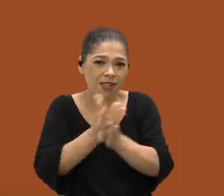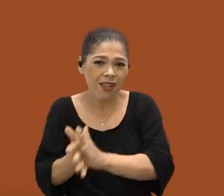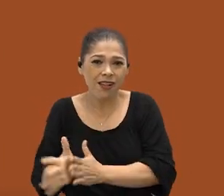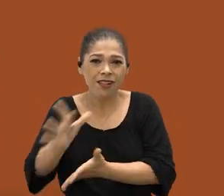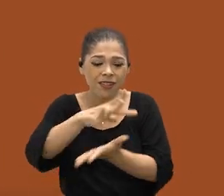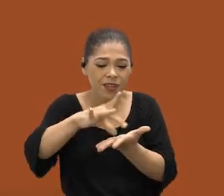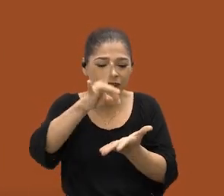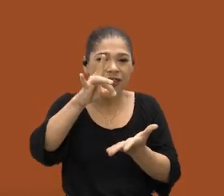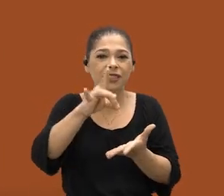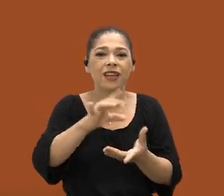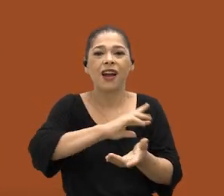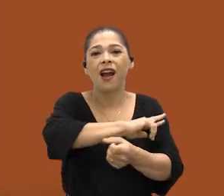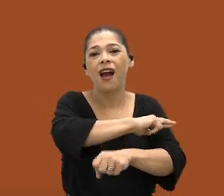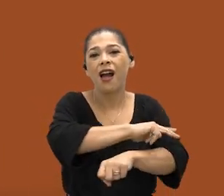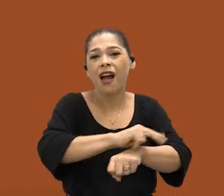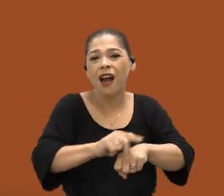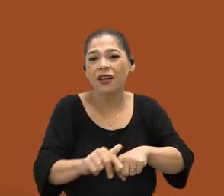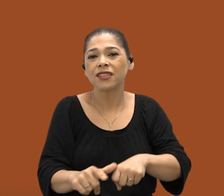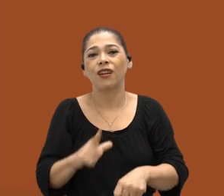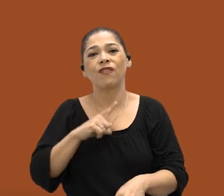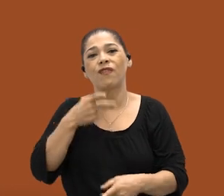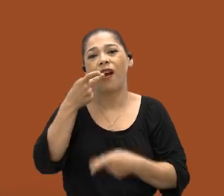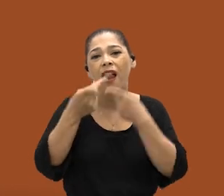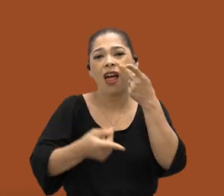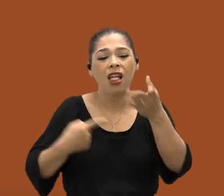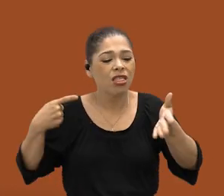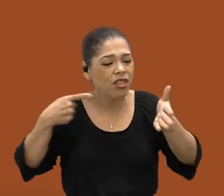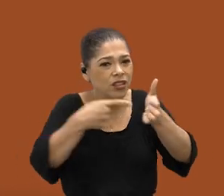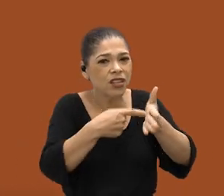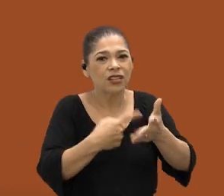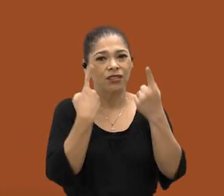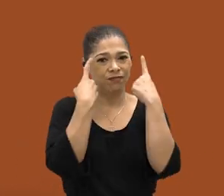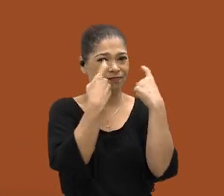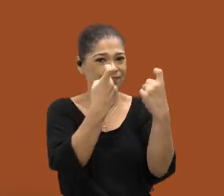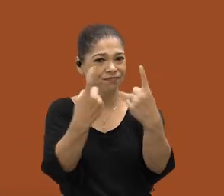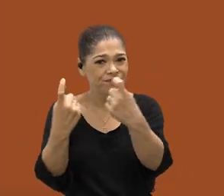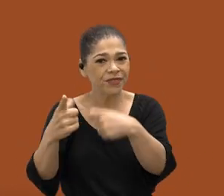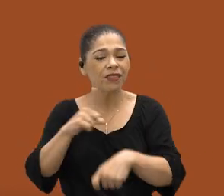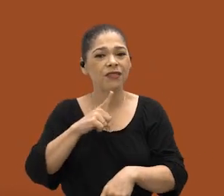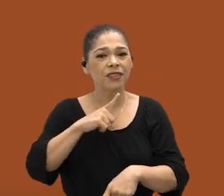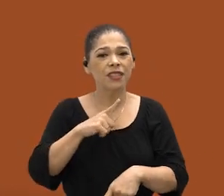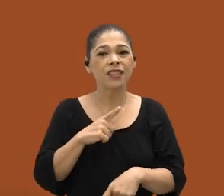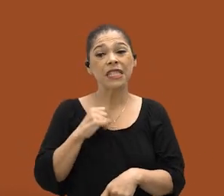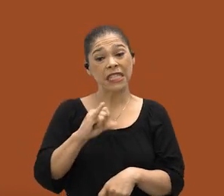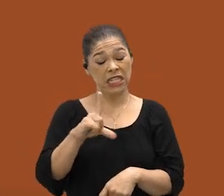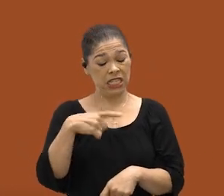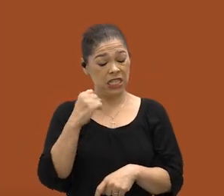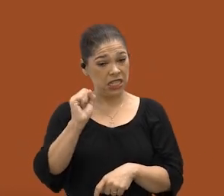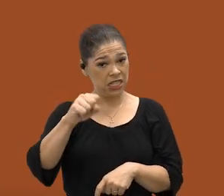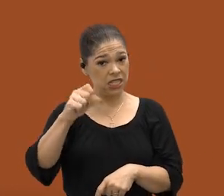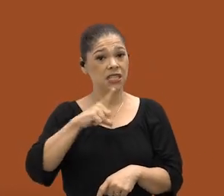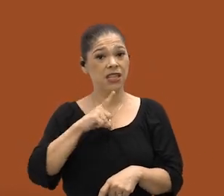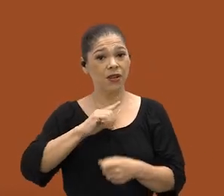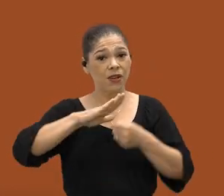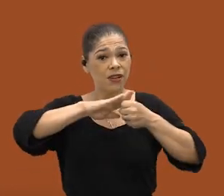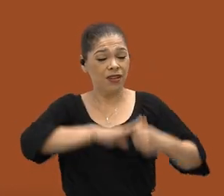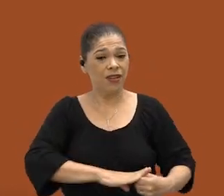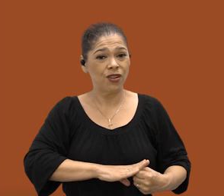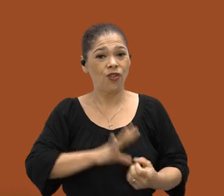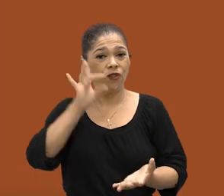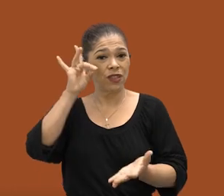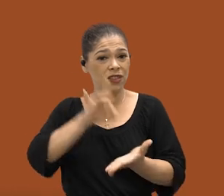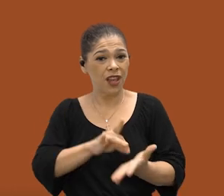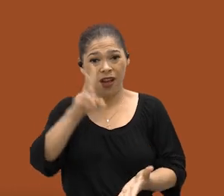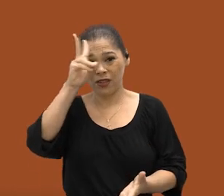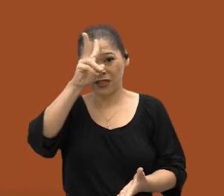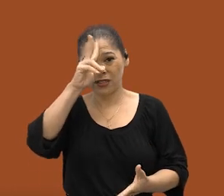que existia a democracia racial vem abstinadamente denunciando essas violências Então se por um lado nós sim temos de pagamento do